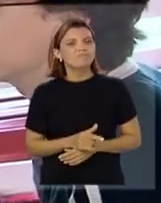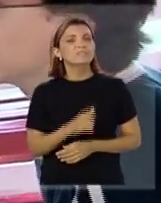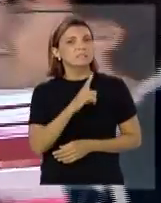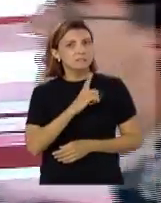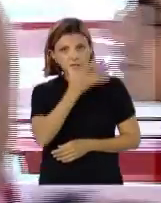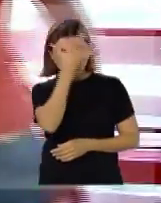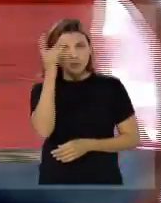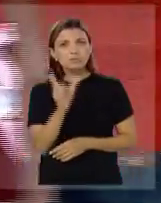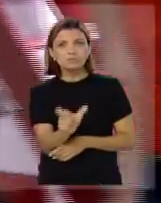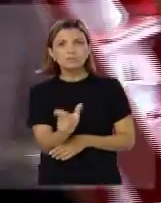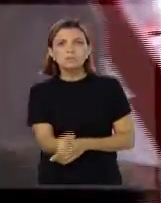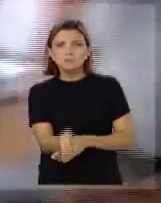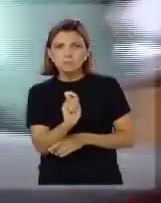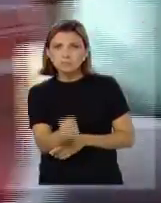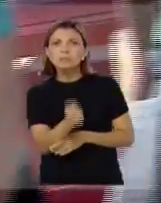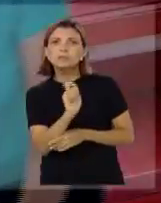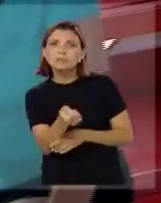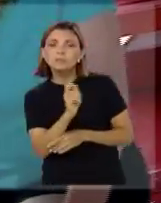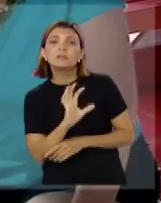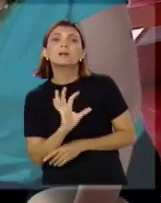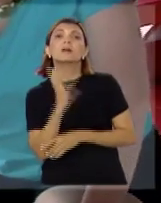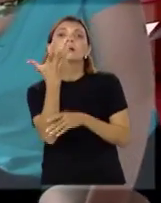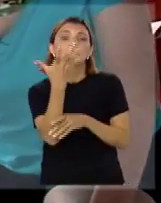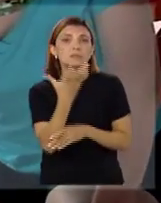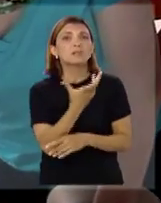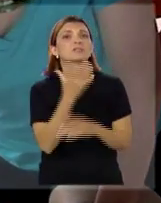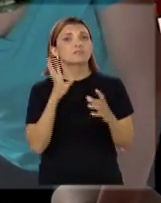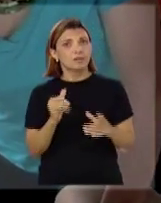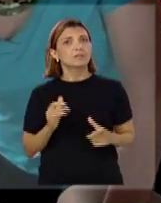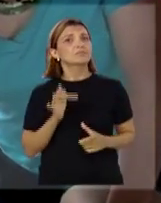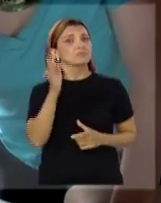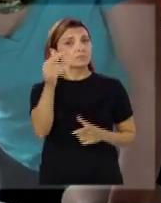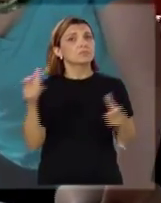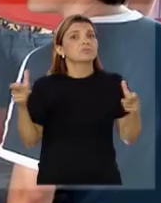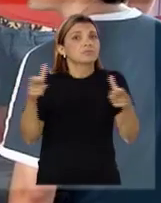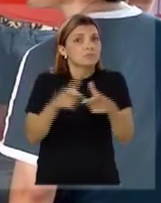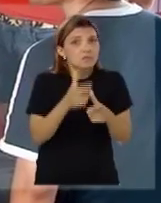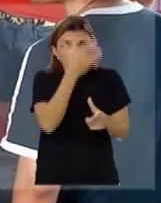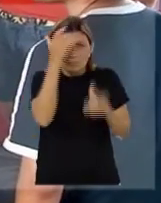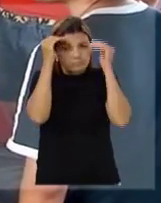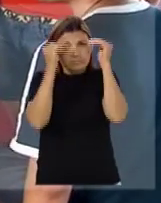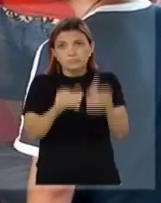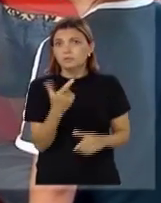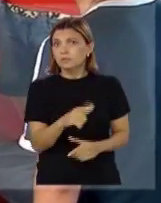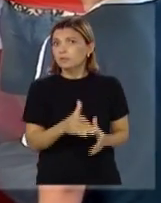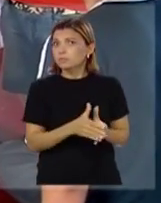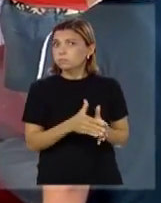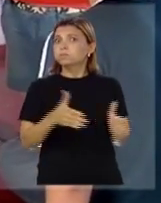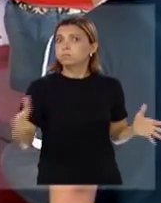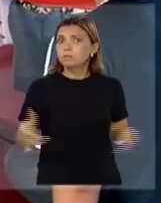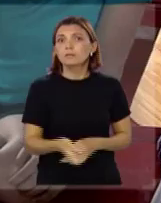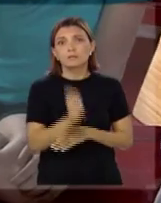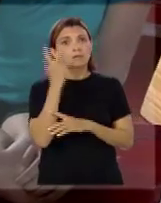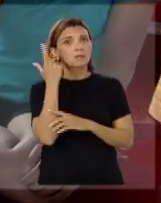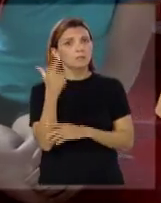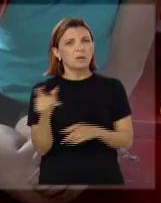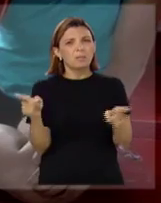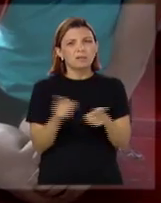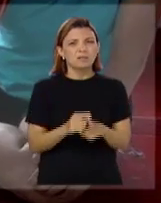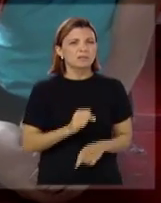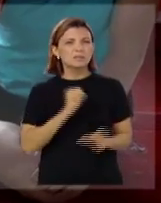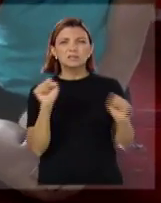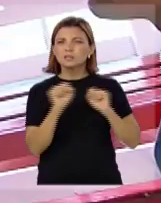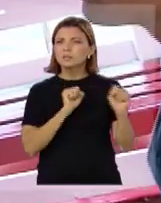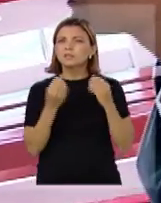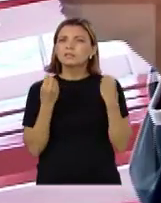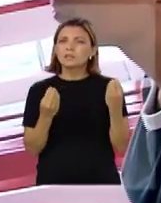vai, se não pescarem no tempo certo. Ou seja, não pode pescar o peixe antes dele ficar adulto, né? É, as pessoas não respeitam o crescimento do peixe, aí não pode.